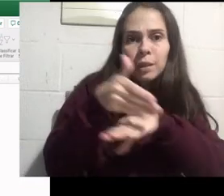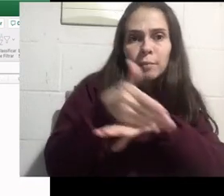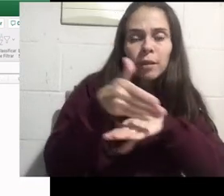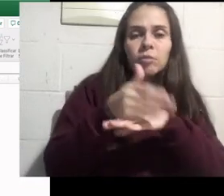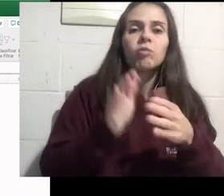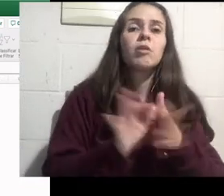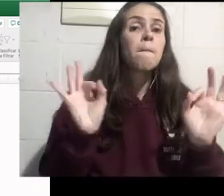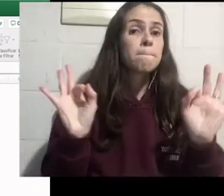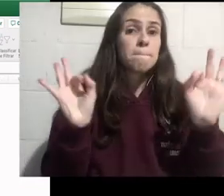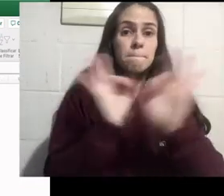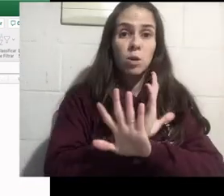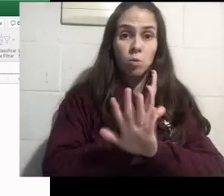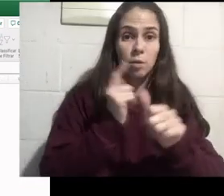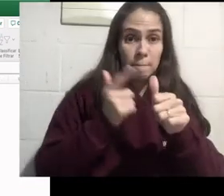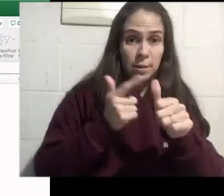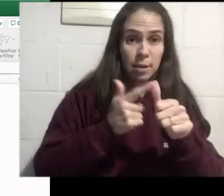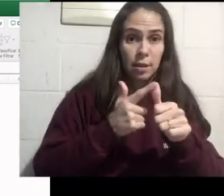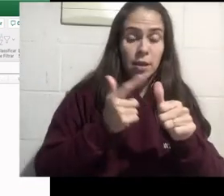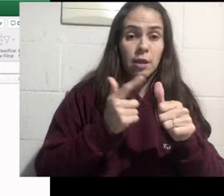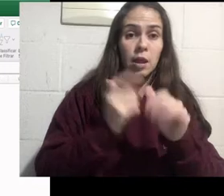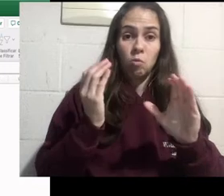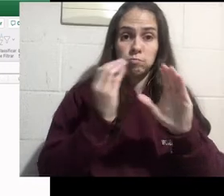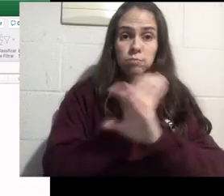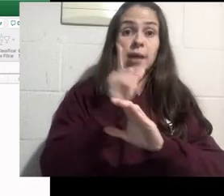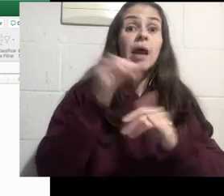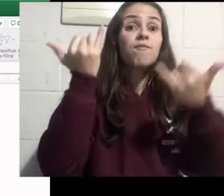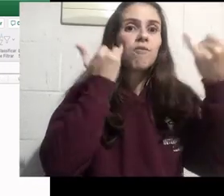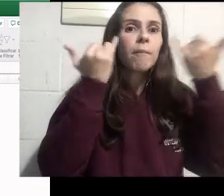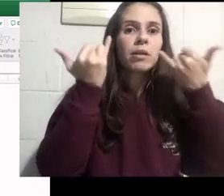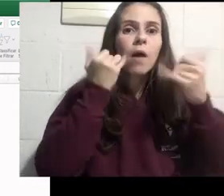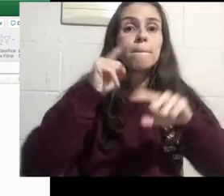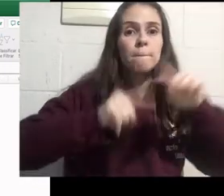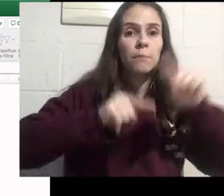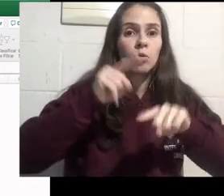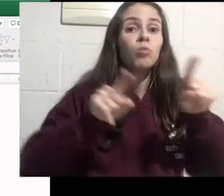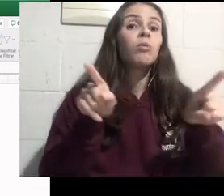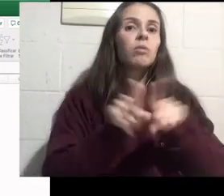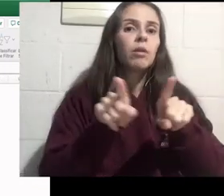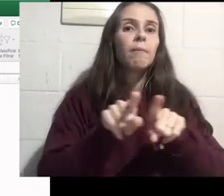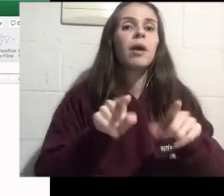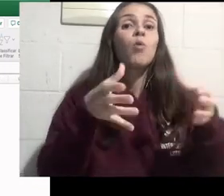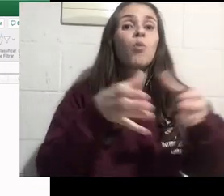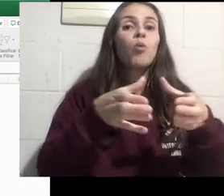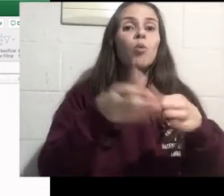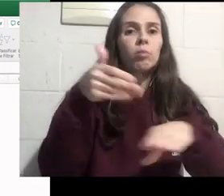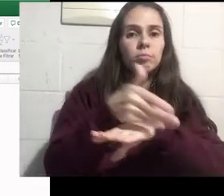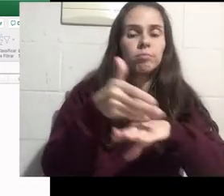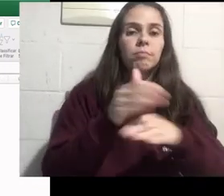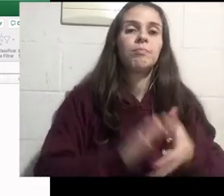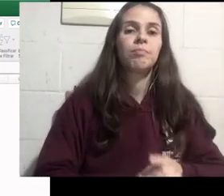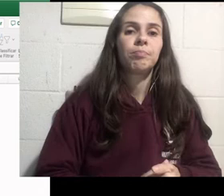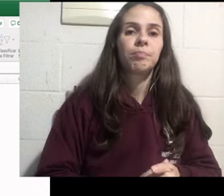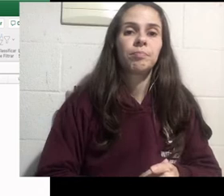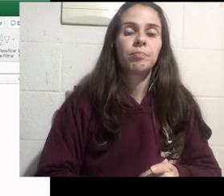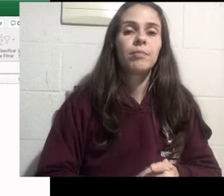grupo. E daí está feita essa parte de abertura, que é a identificação do produto e dos integrantes do grupo. Aí